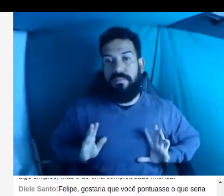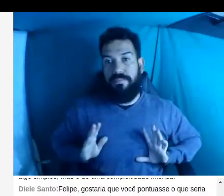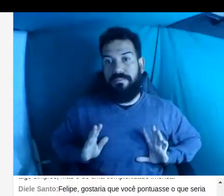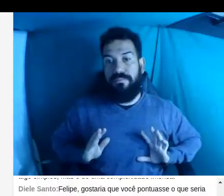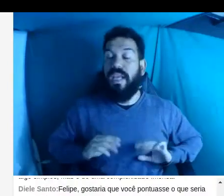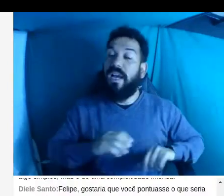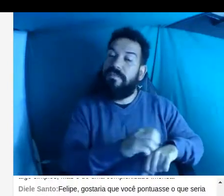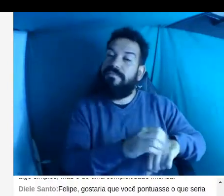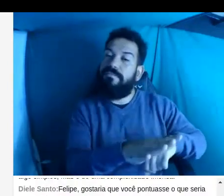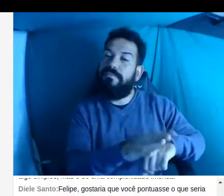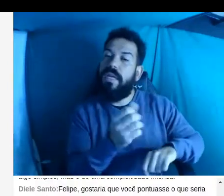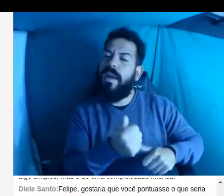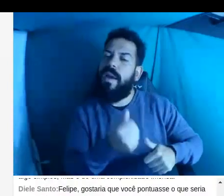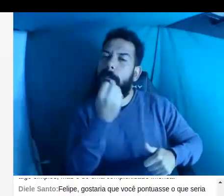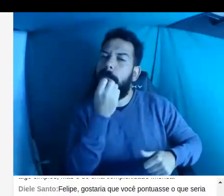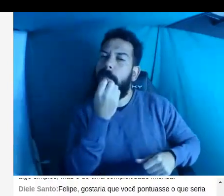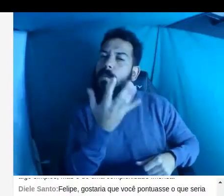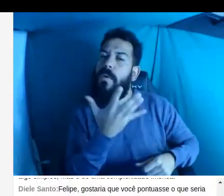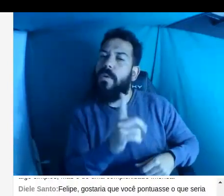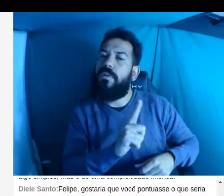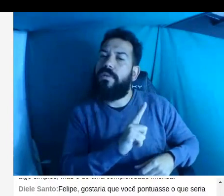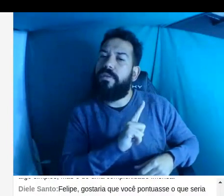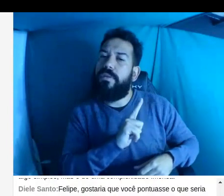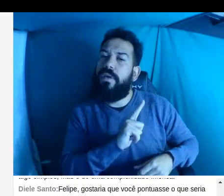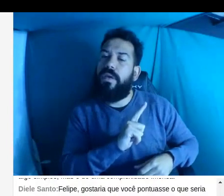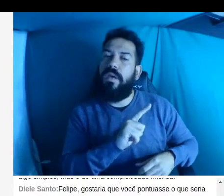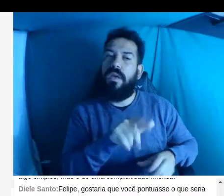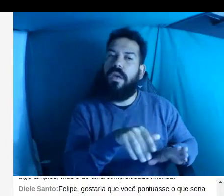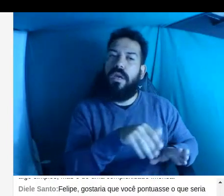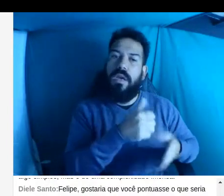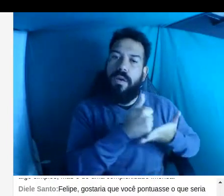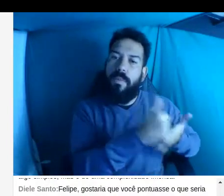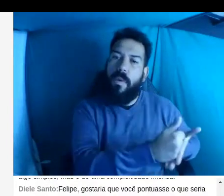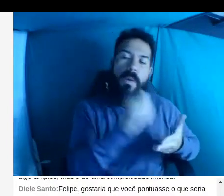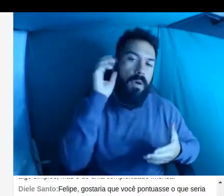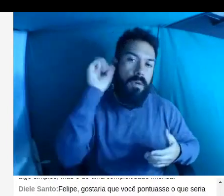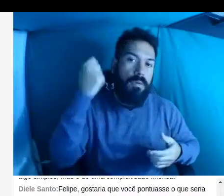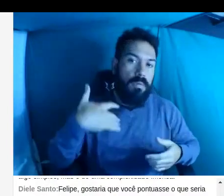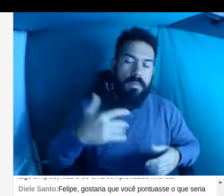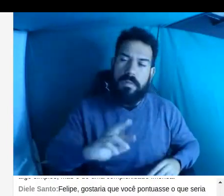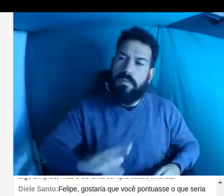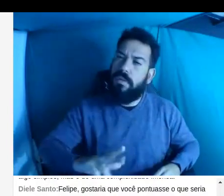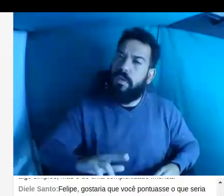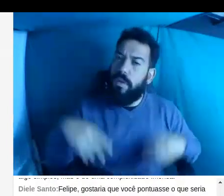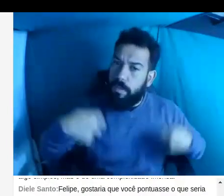consultoria em audiodescrição. E eu acho que não deve ser uma sugestão, deve ser uma obrigação.